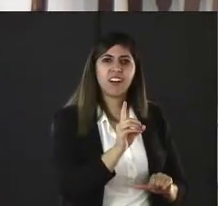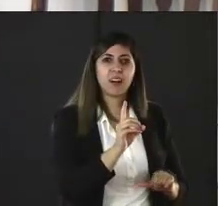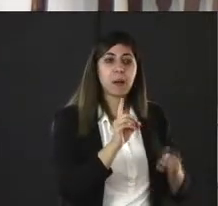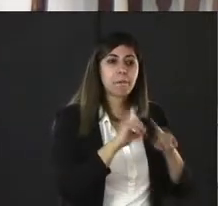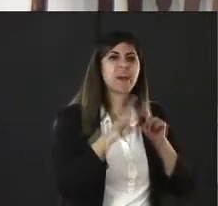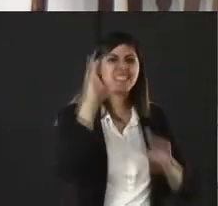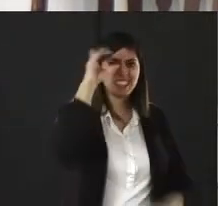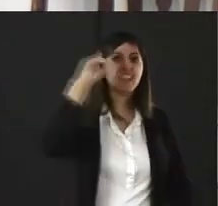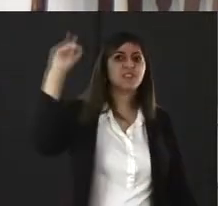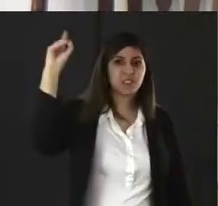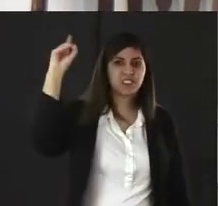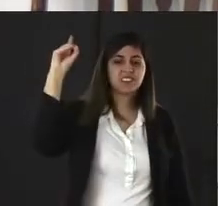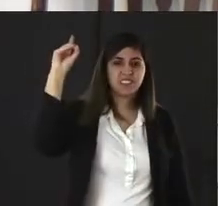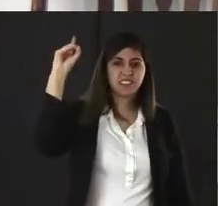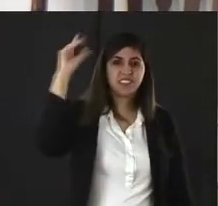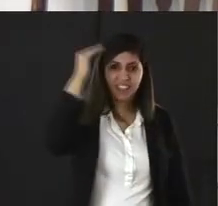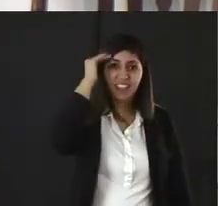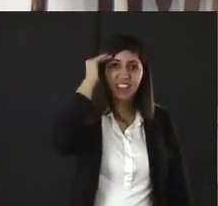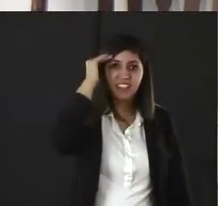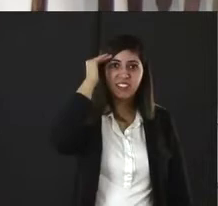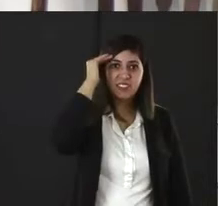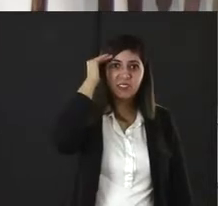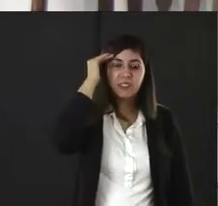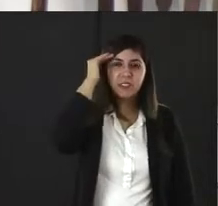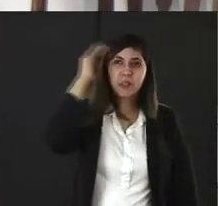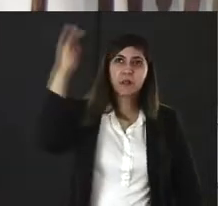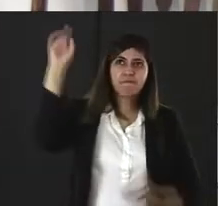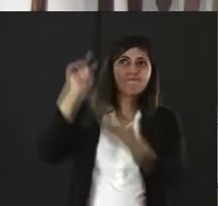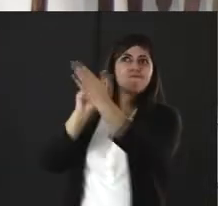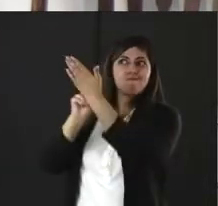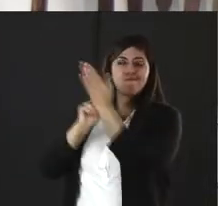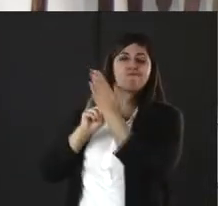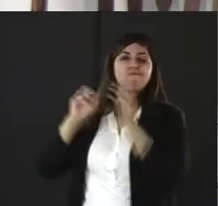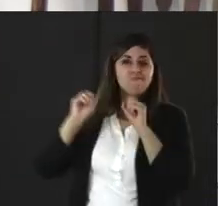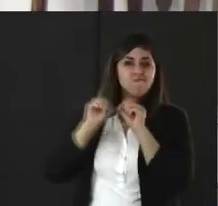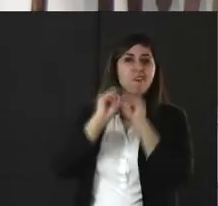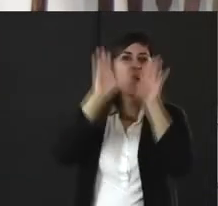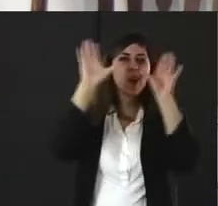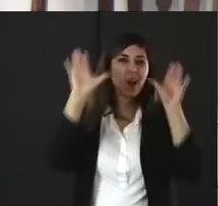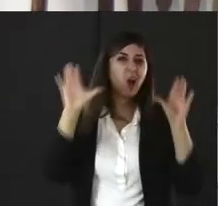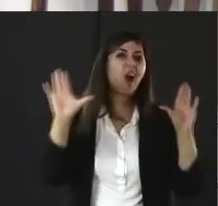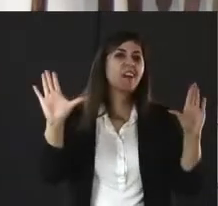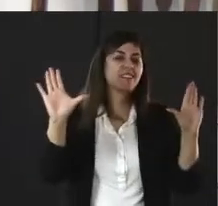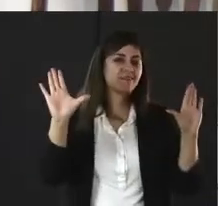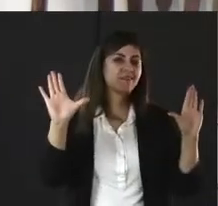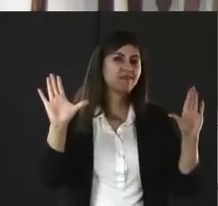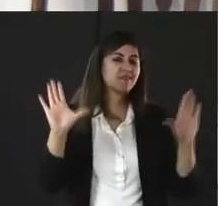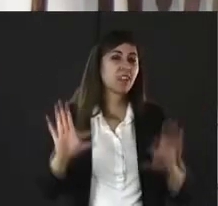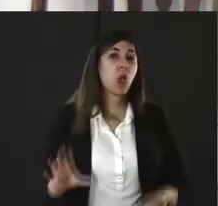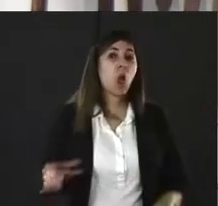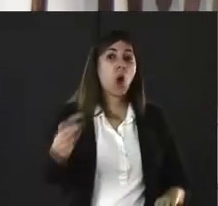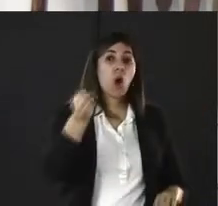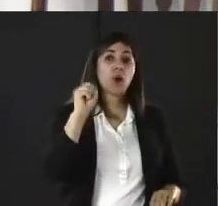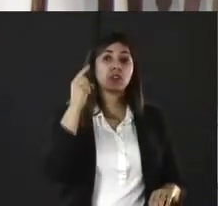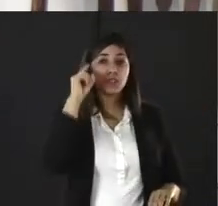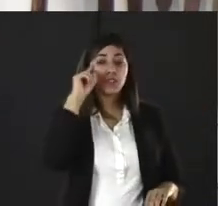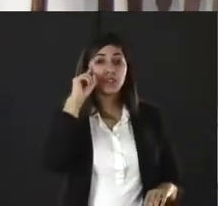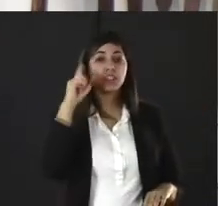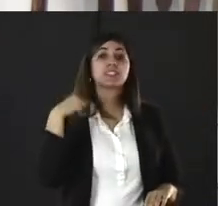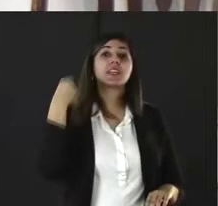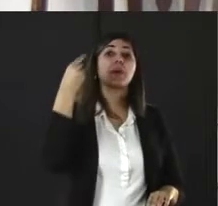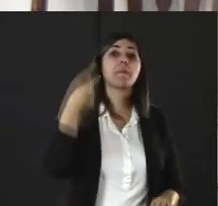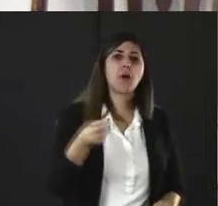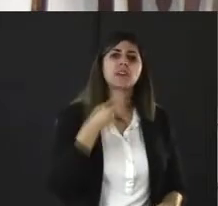ele fez aquilo para mostrar a sua glória está escrito cerca de oito dias depois de